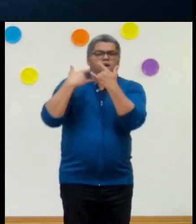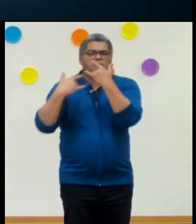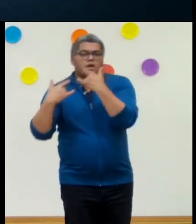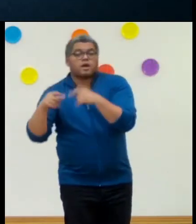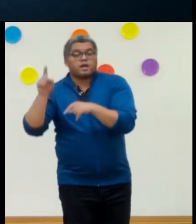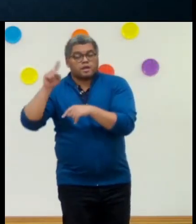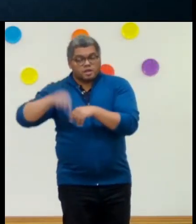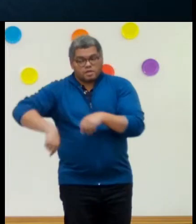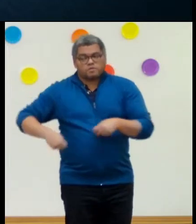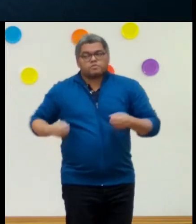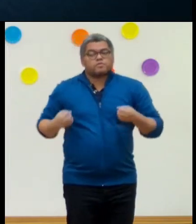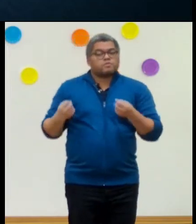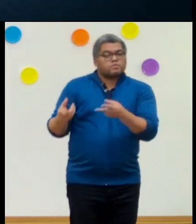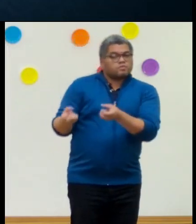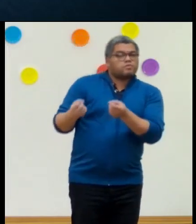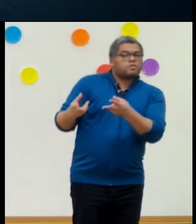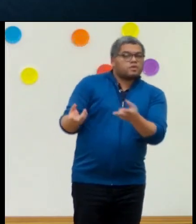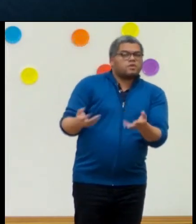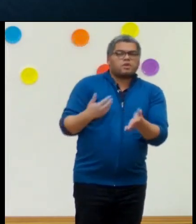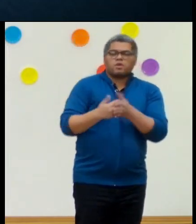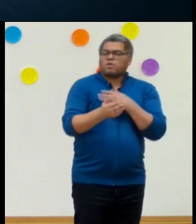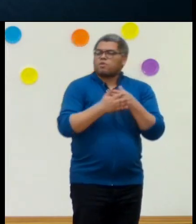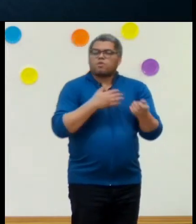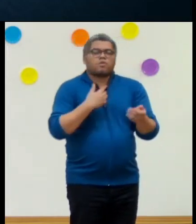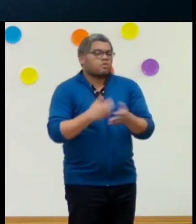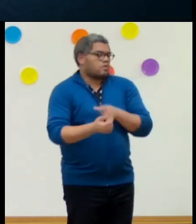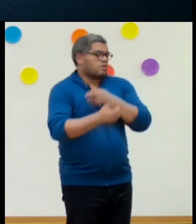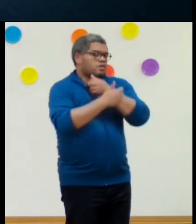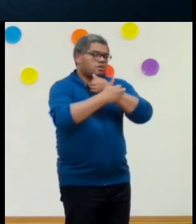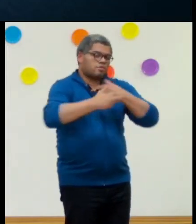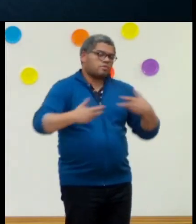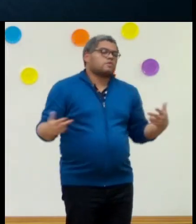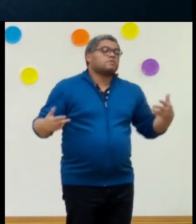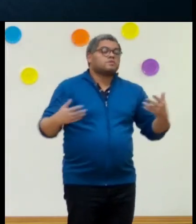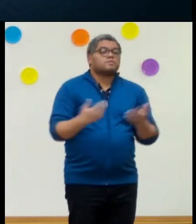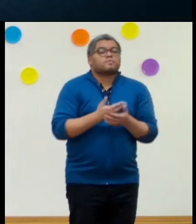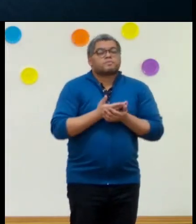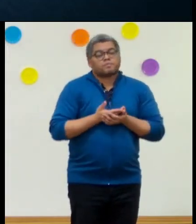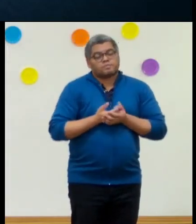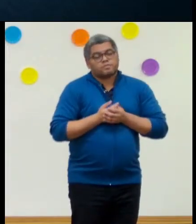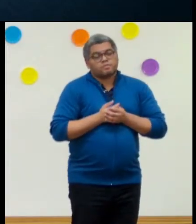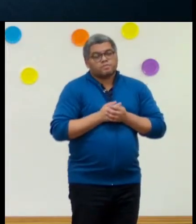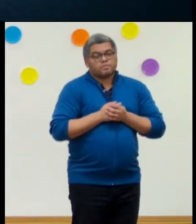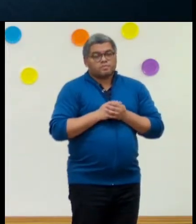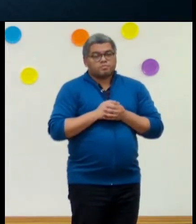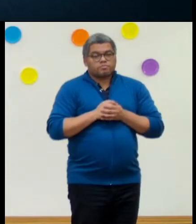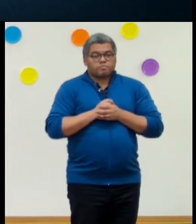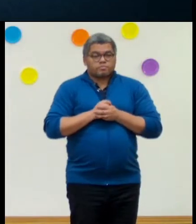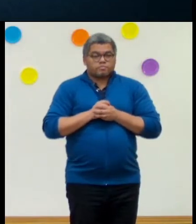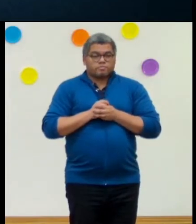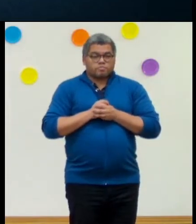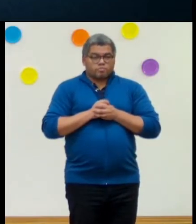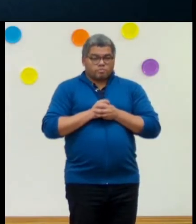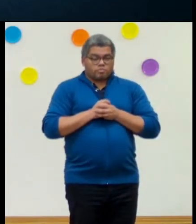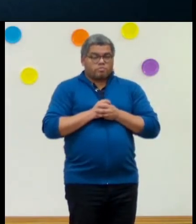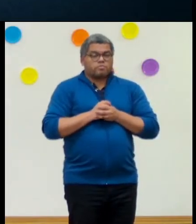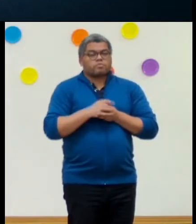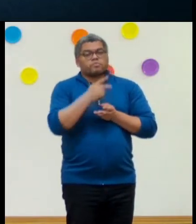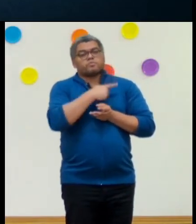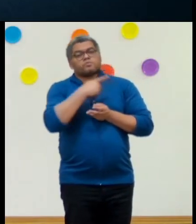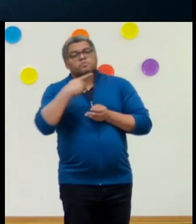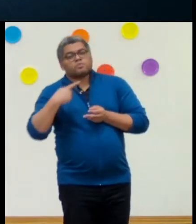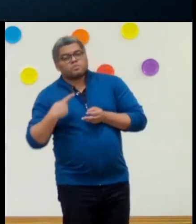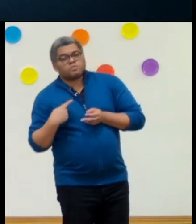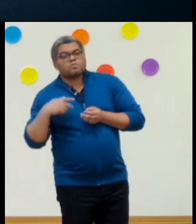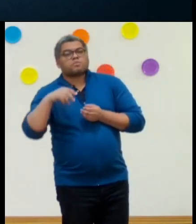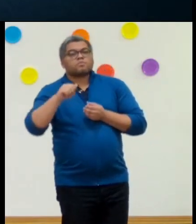vende. Qualquer produto. E o Albert Mohler, em um livro que